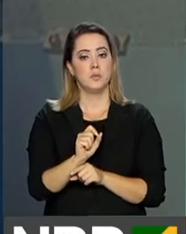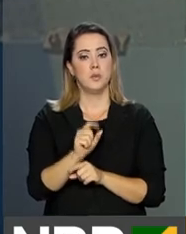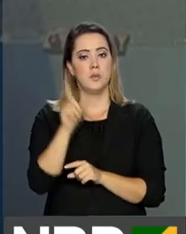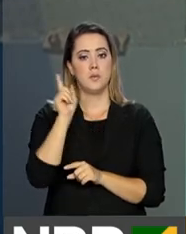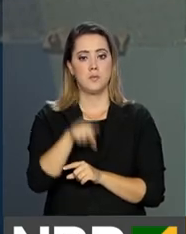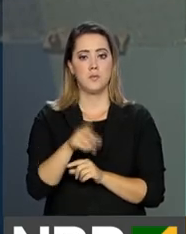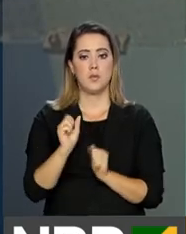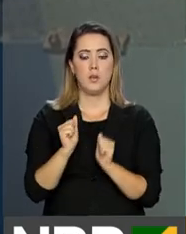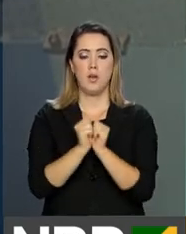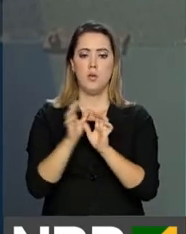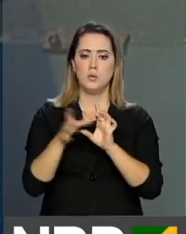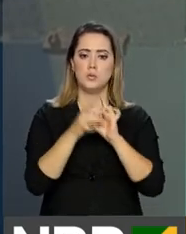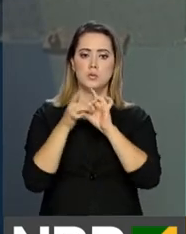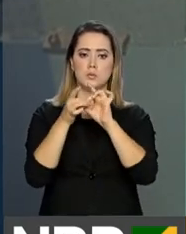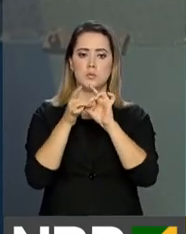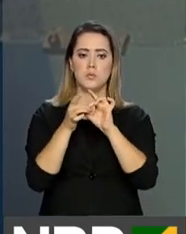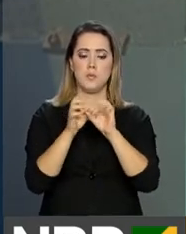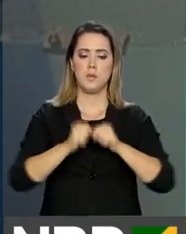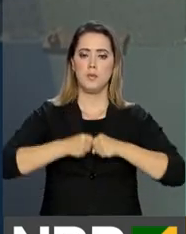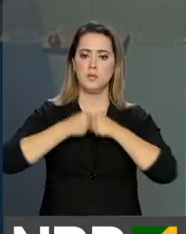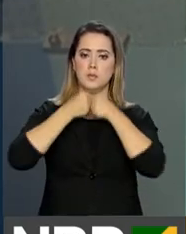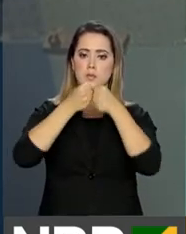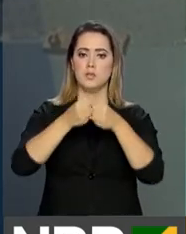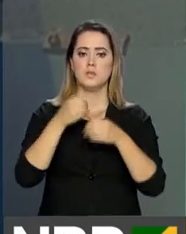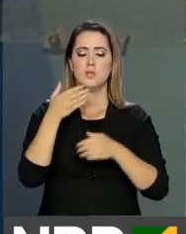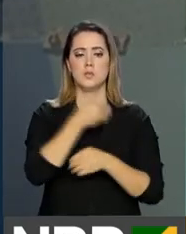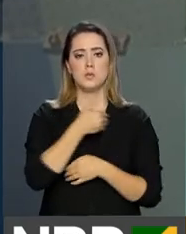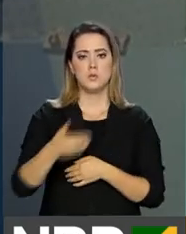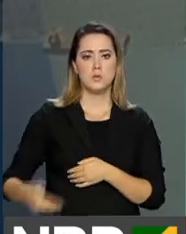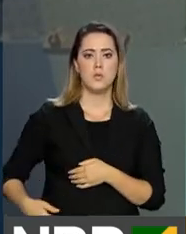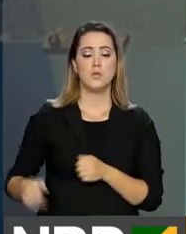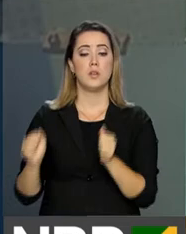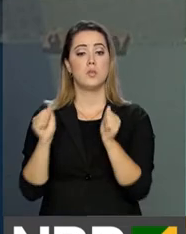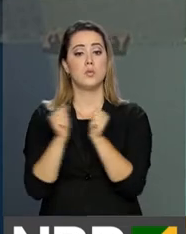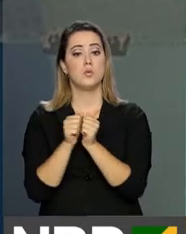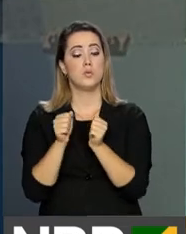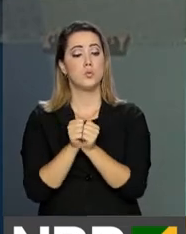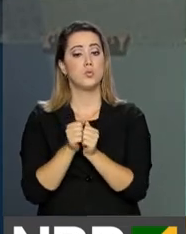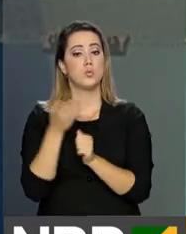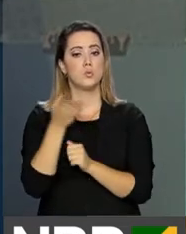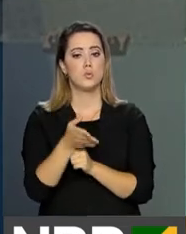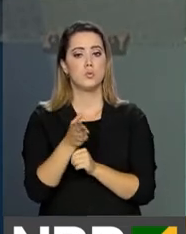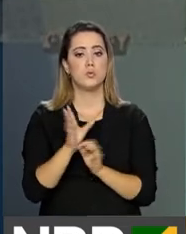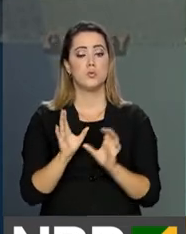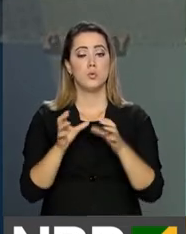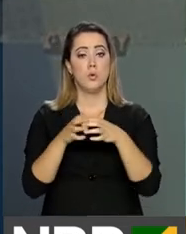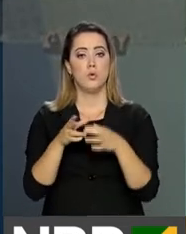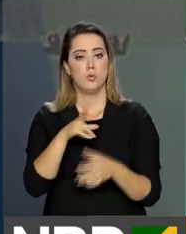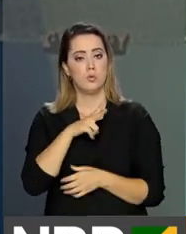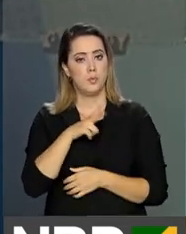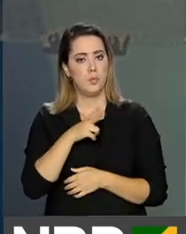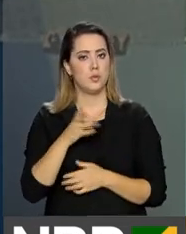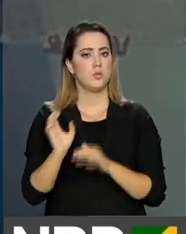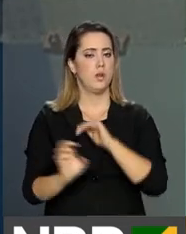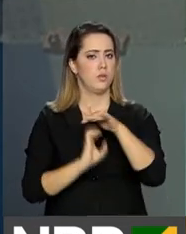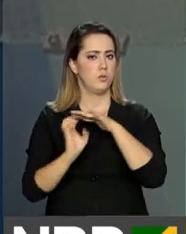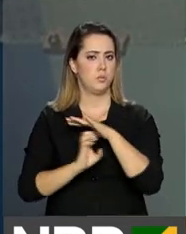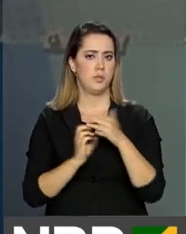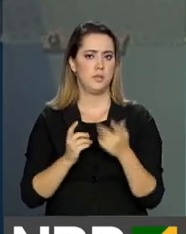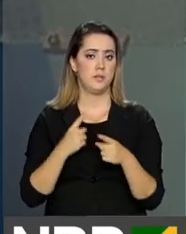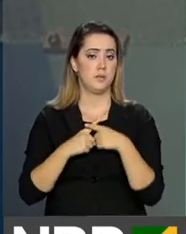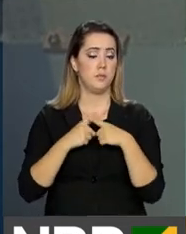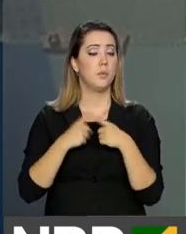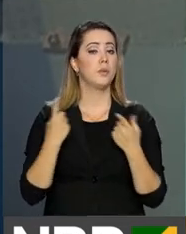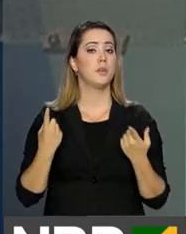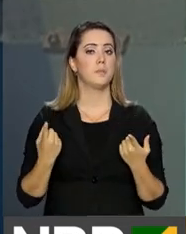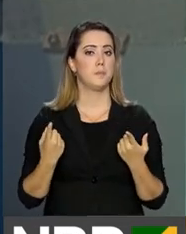à conjugação dos esforços públicos com a iniciativa privada, por uma razão